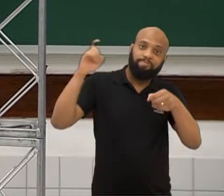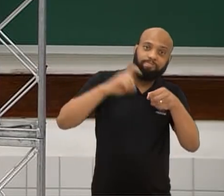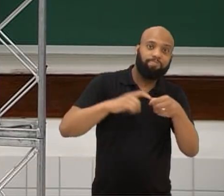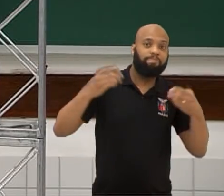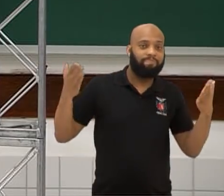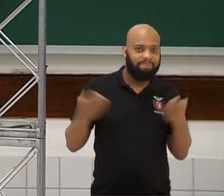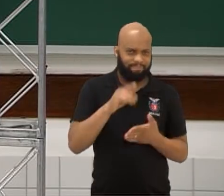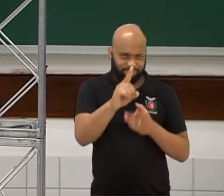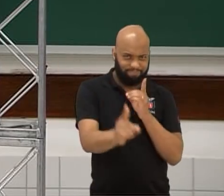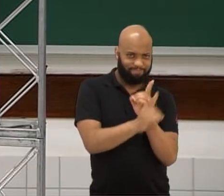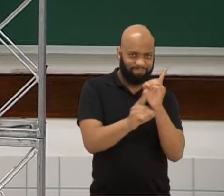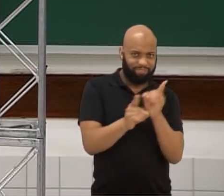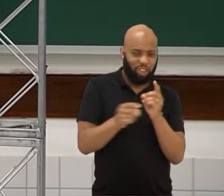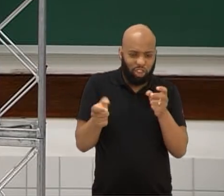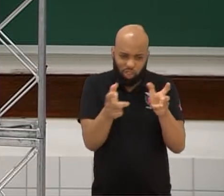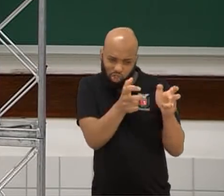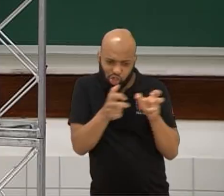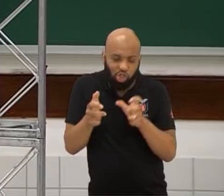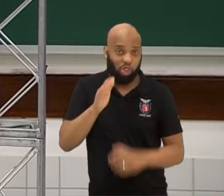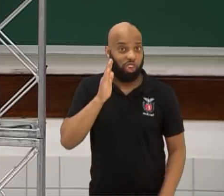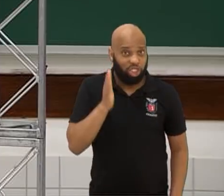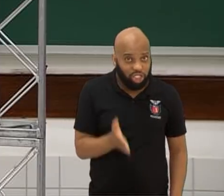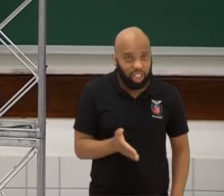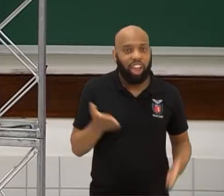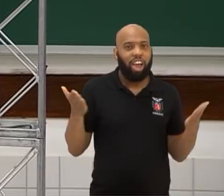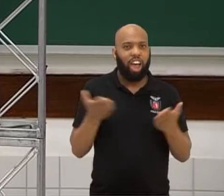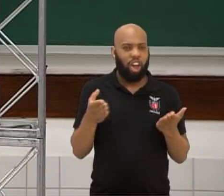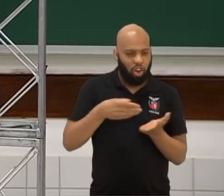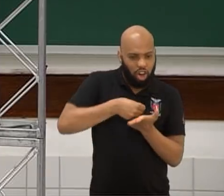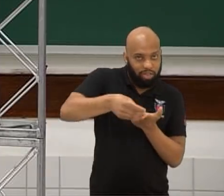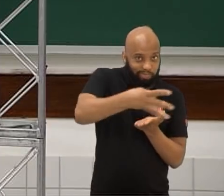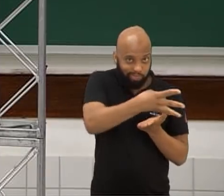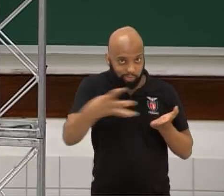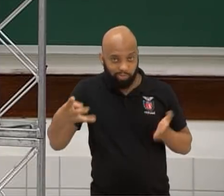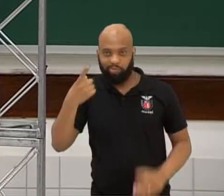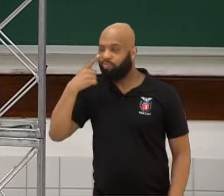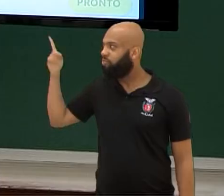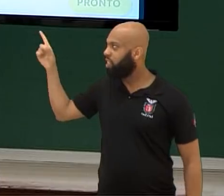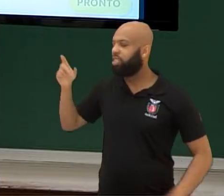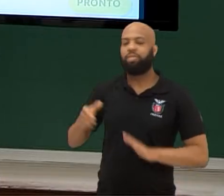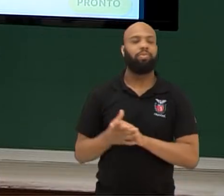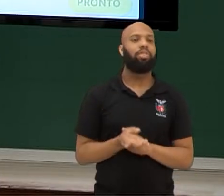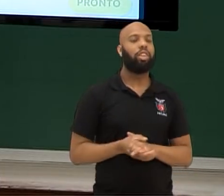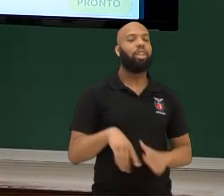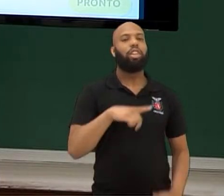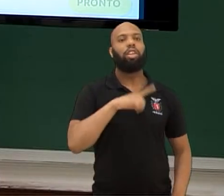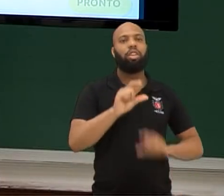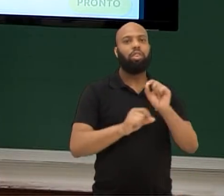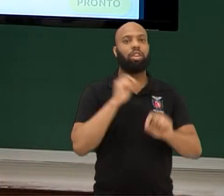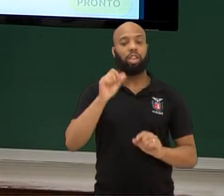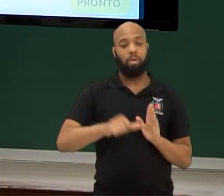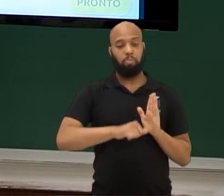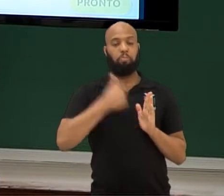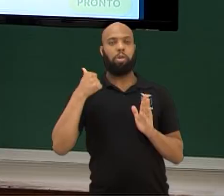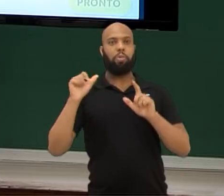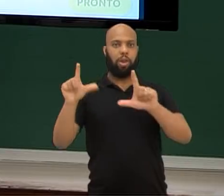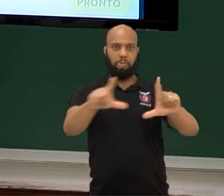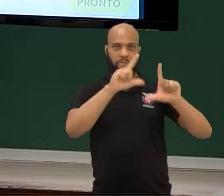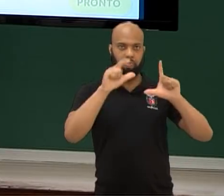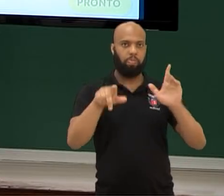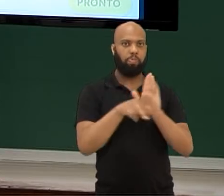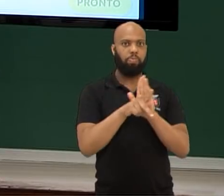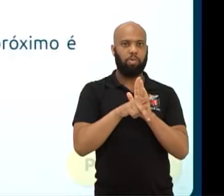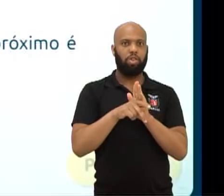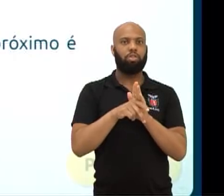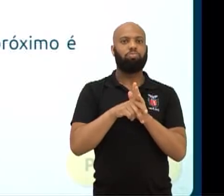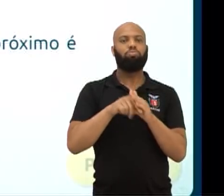Voltamos. E aí, encontraram o jogo? Então, vamos lá jogar? Então, vejamos aqui, ó, nossa primeira tela do nosso jogo. O